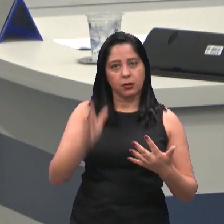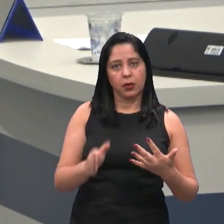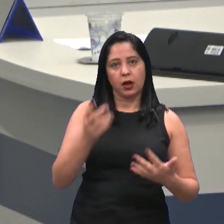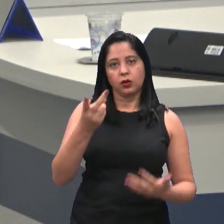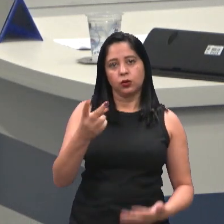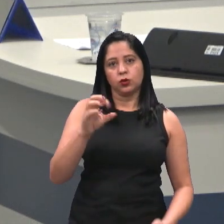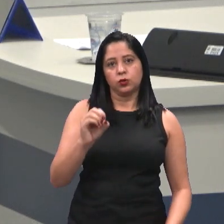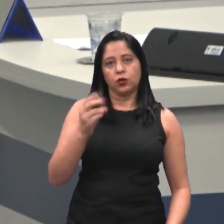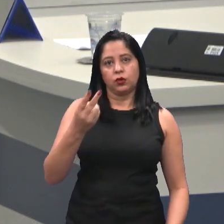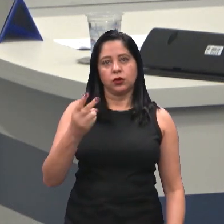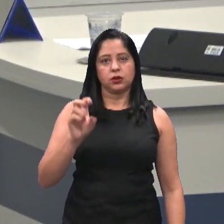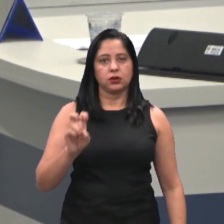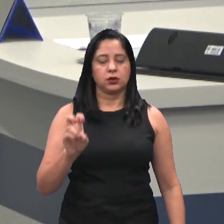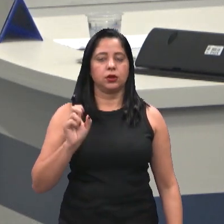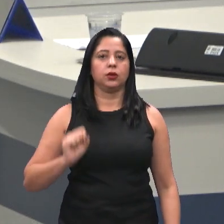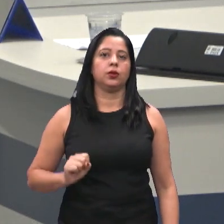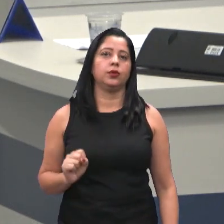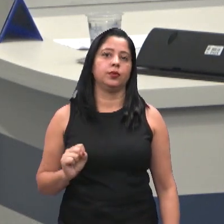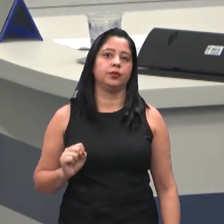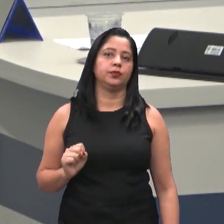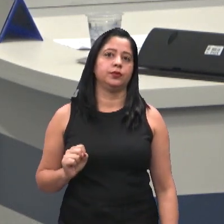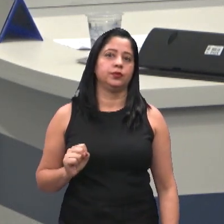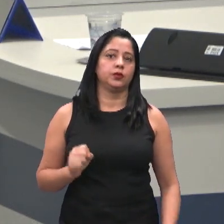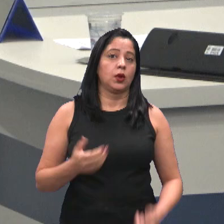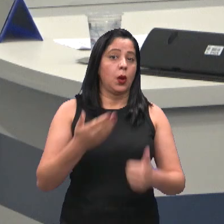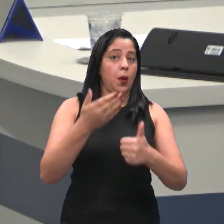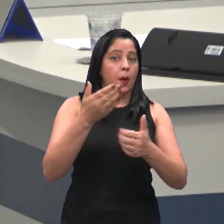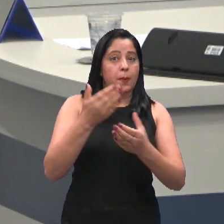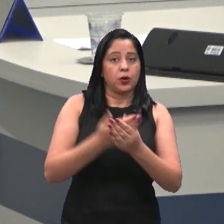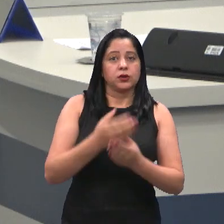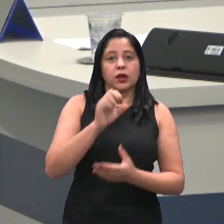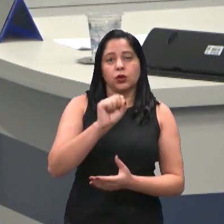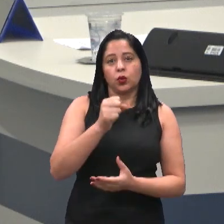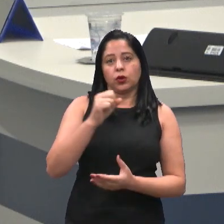5560/2025. Também do processo